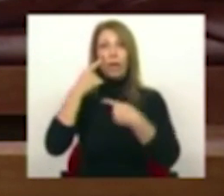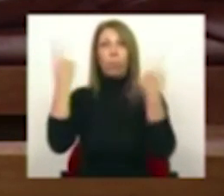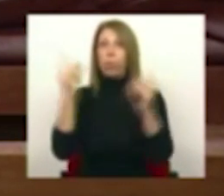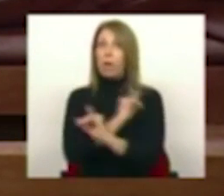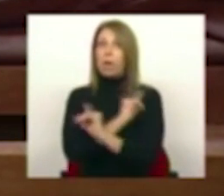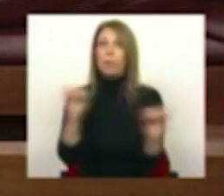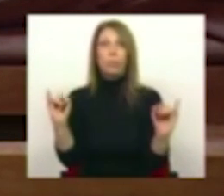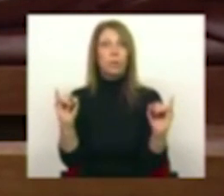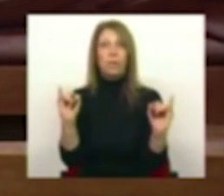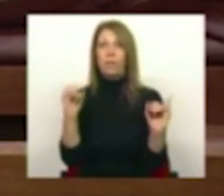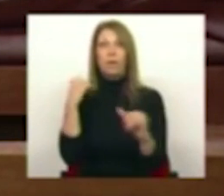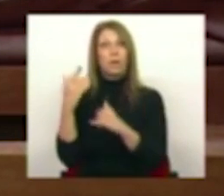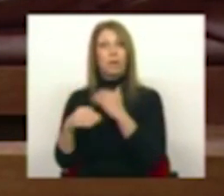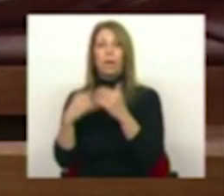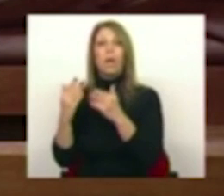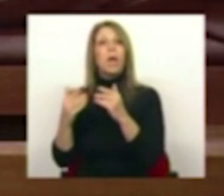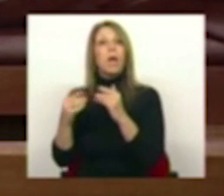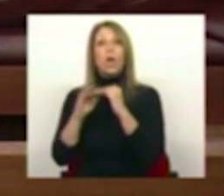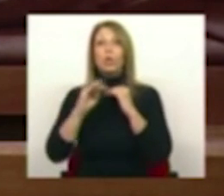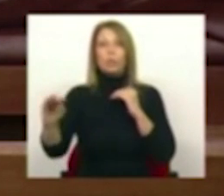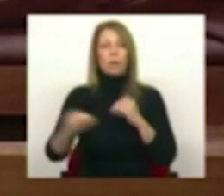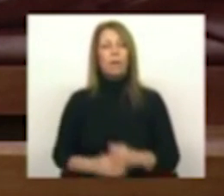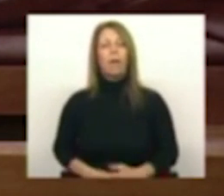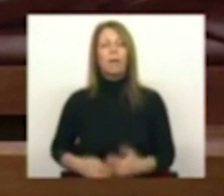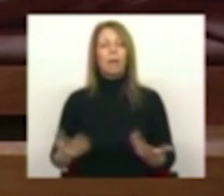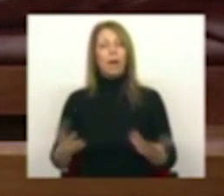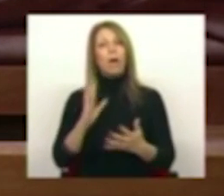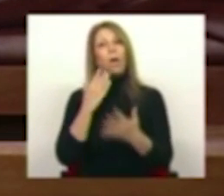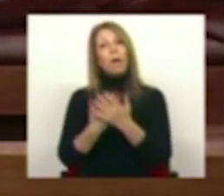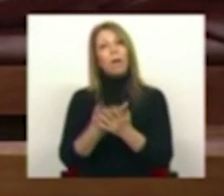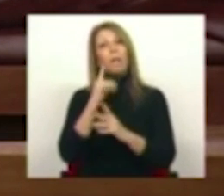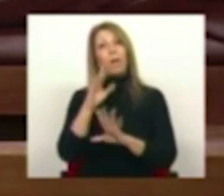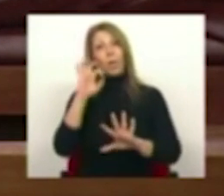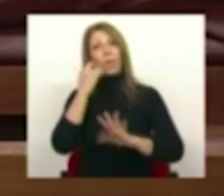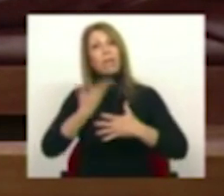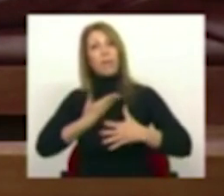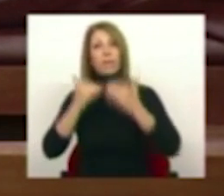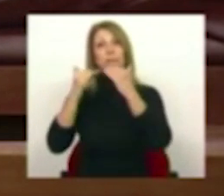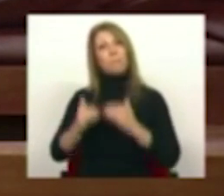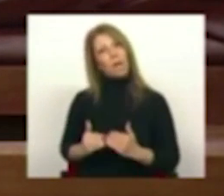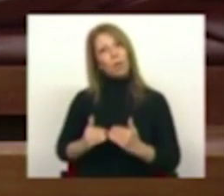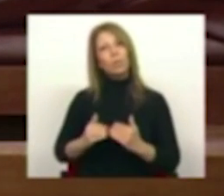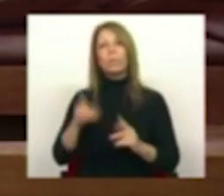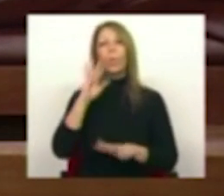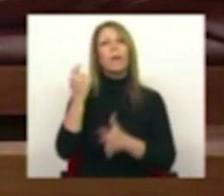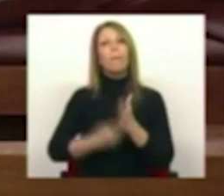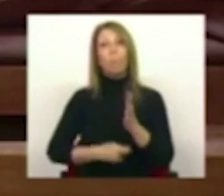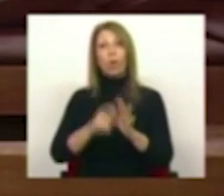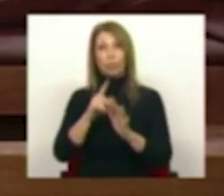Ao não produzirmos déficits, não estamos a criar impostos para o futuro que pesam nas próximas